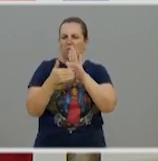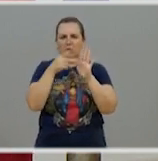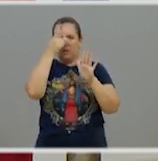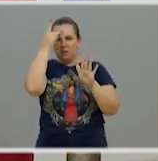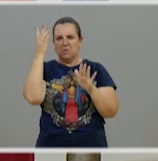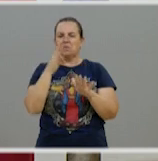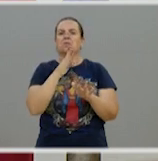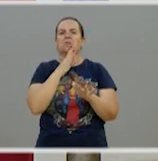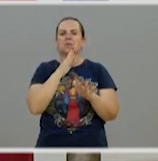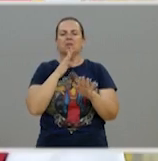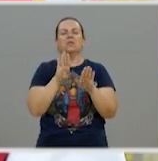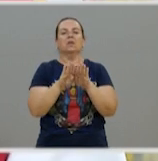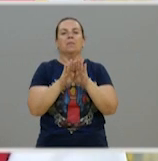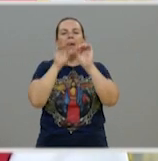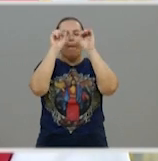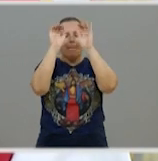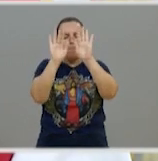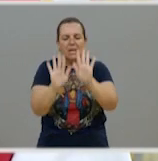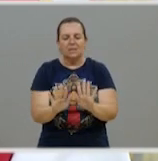torne uma bênção.